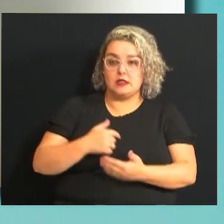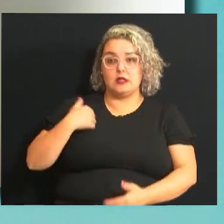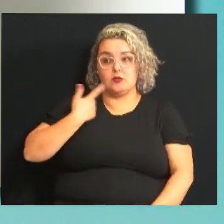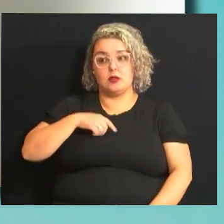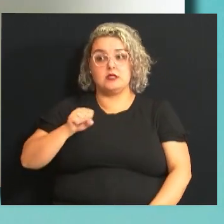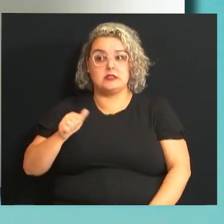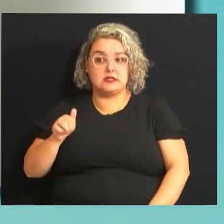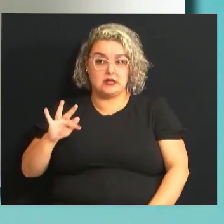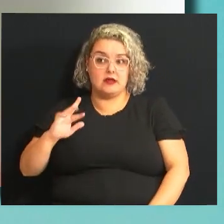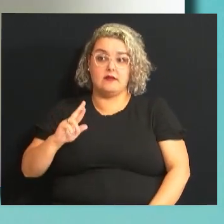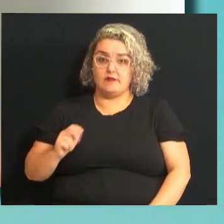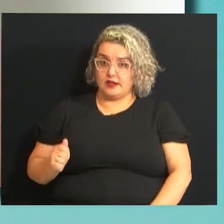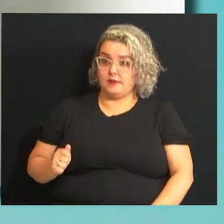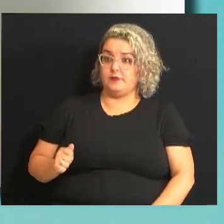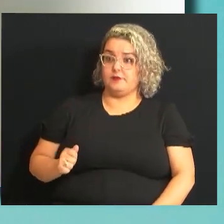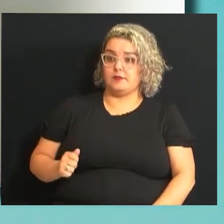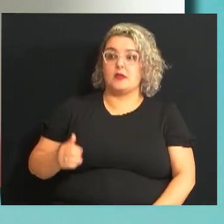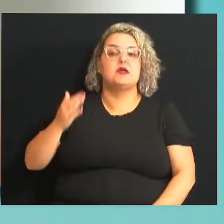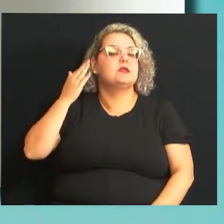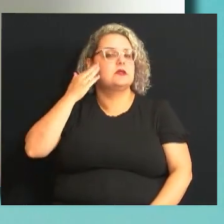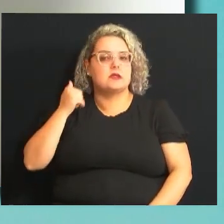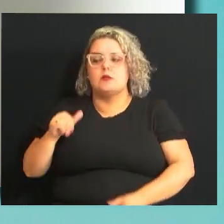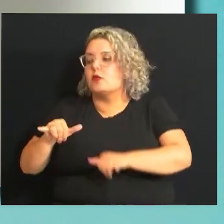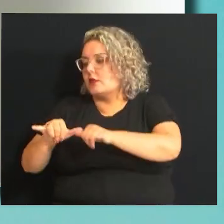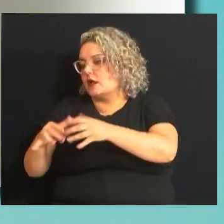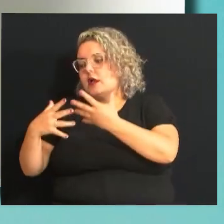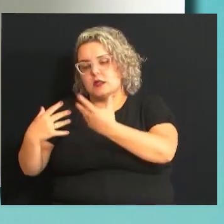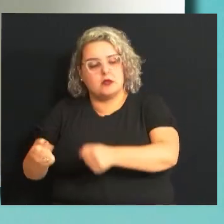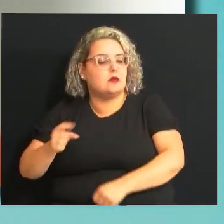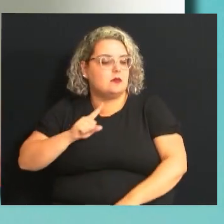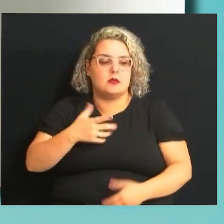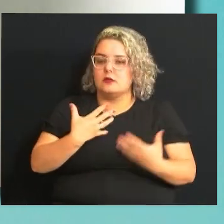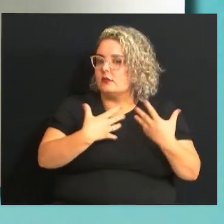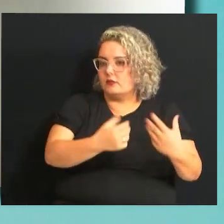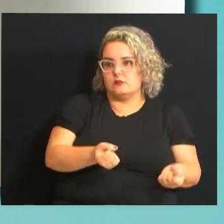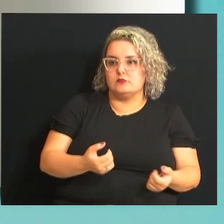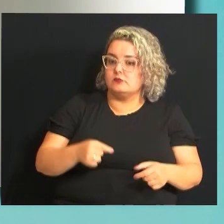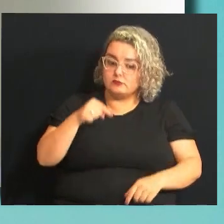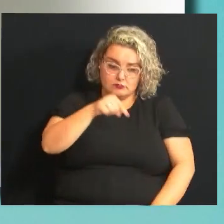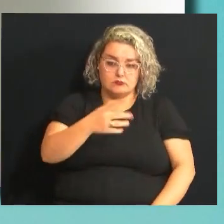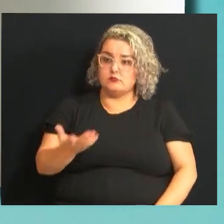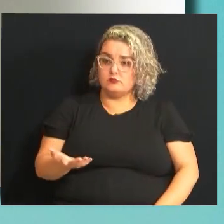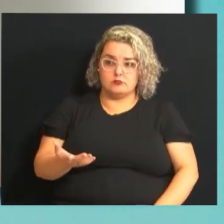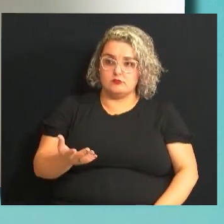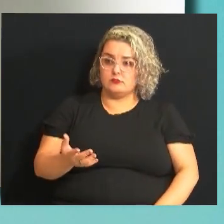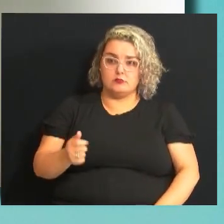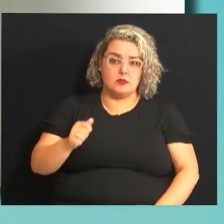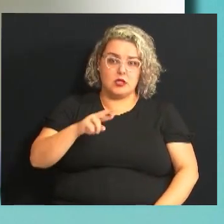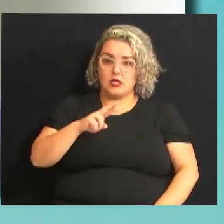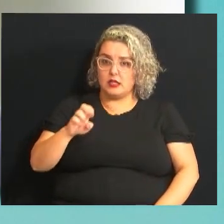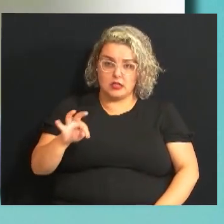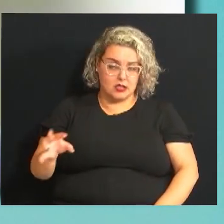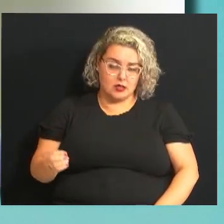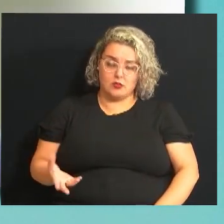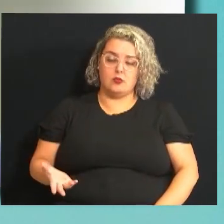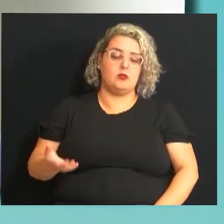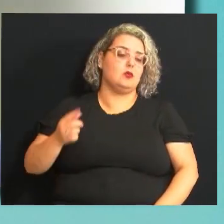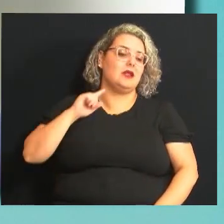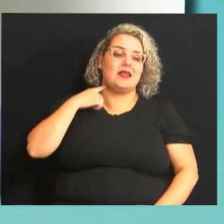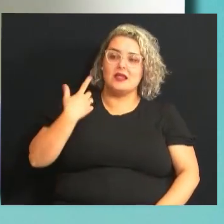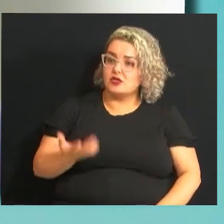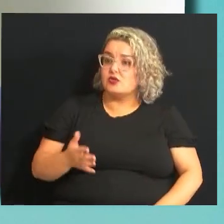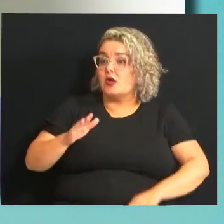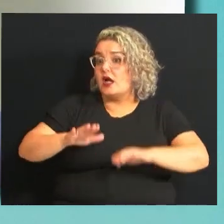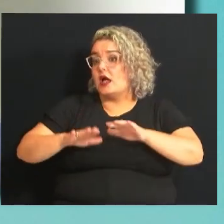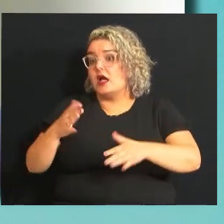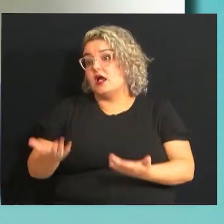gente já faz a nossa colheita aqui da nossa safra, a gente já sabe que o mercado vai aceitar o que não vai aceitar. Então, a gente já separa o que o mercado não aceita